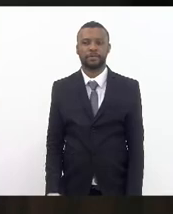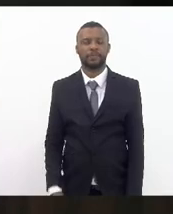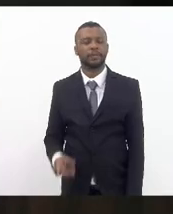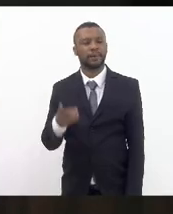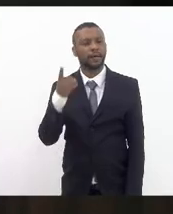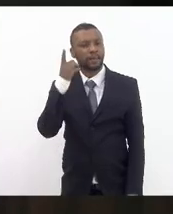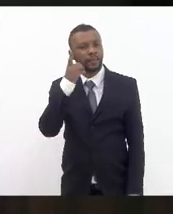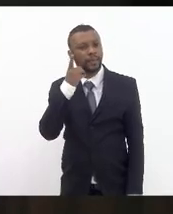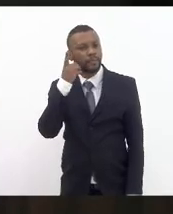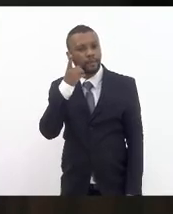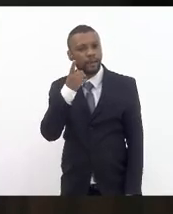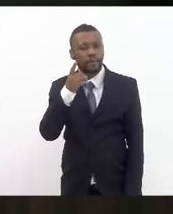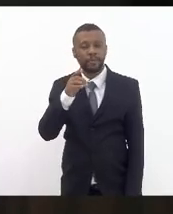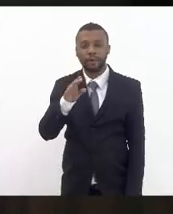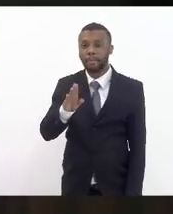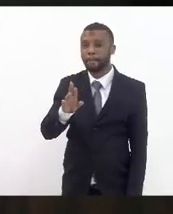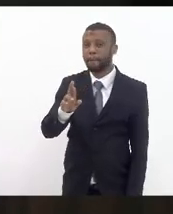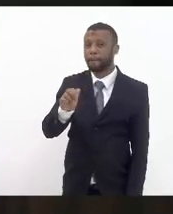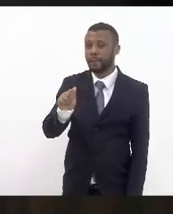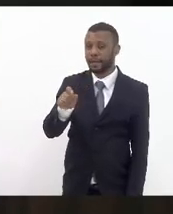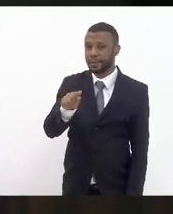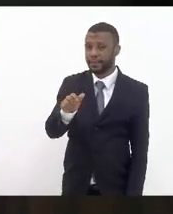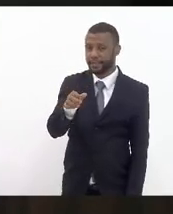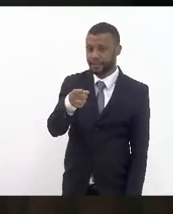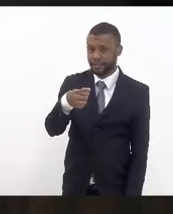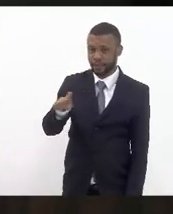Deputado Brazão.